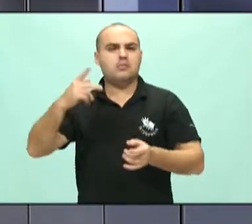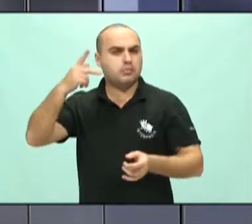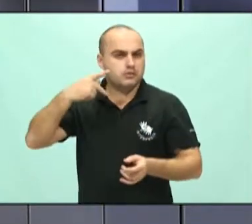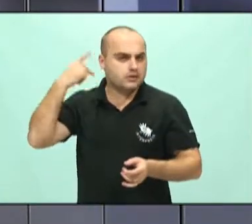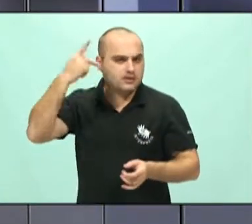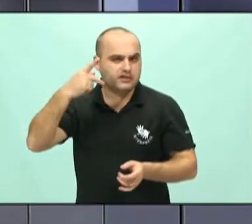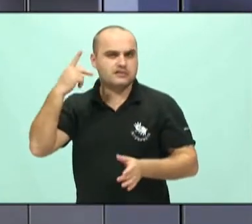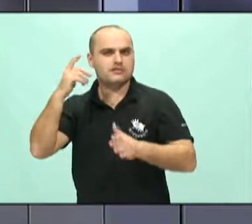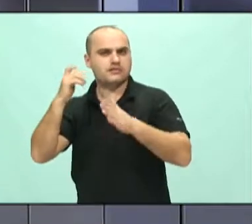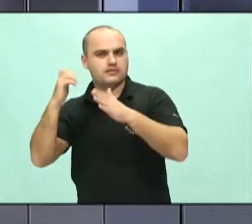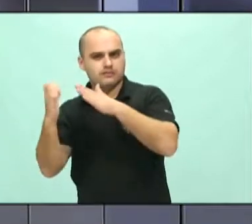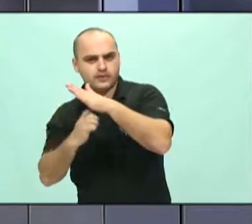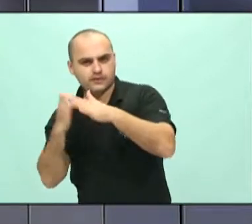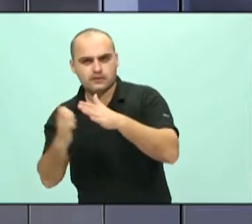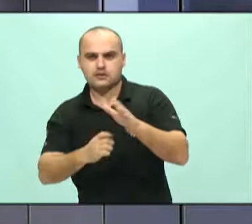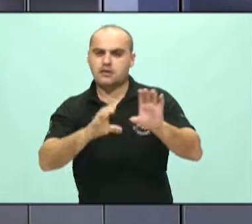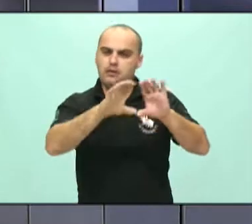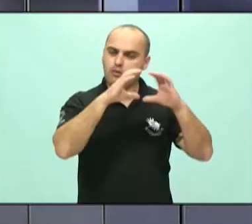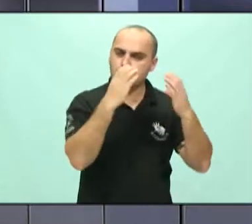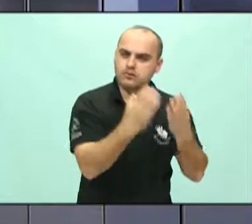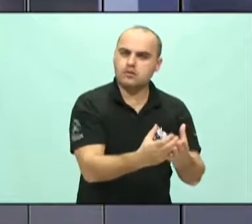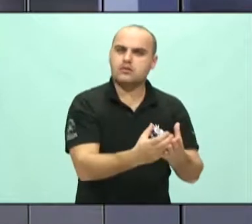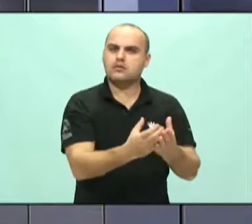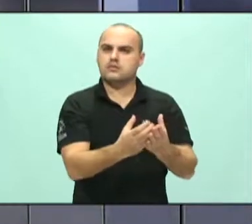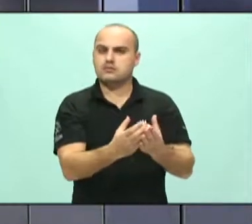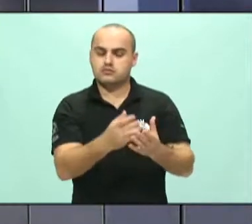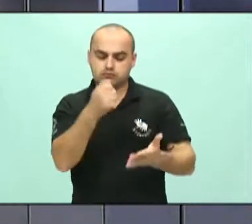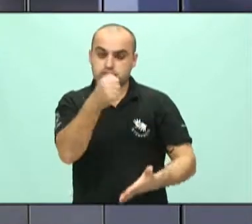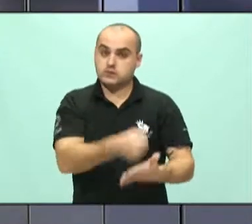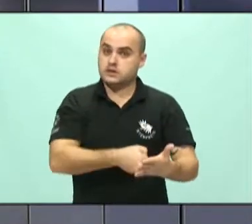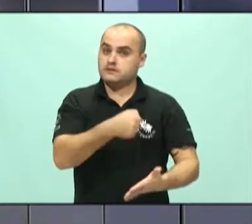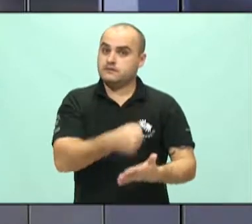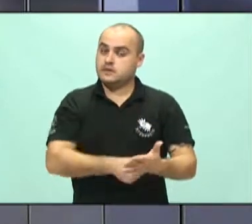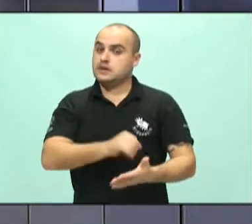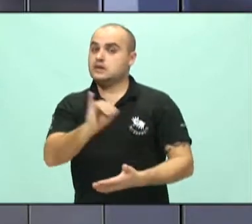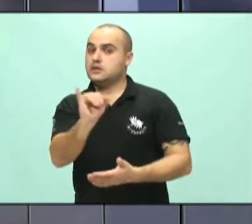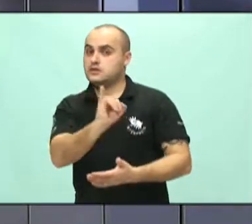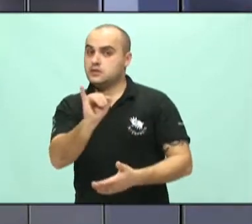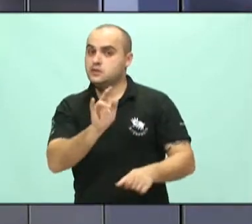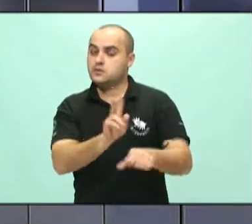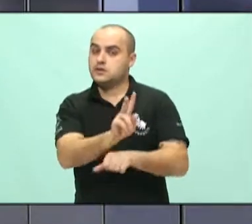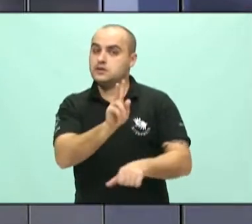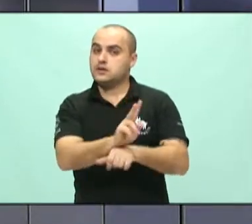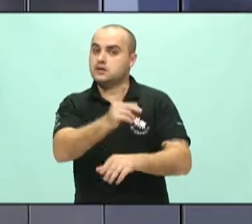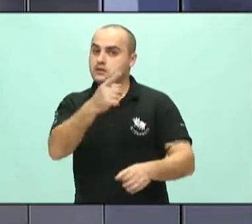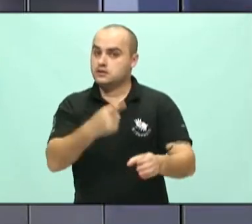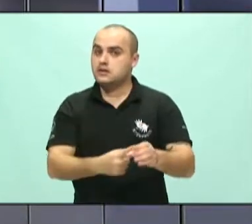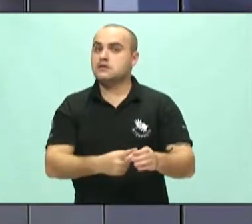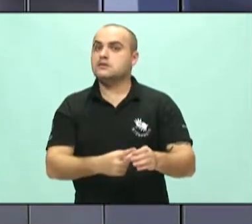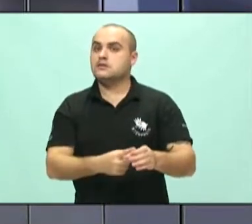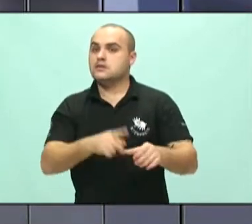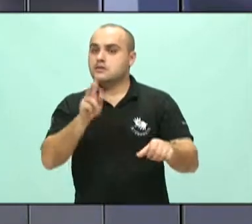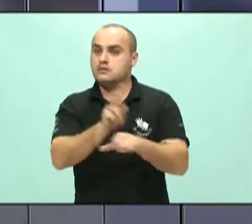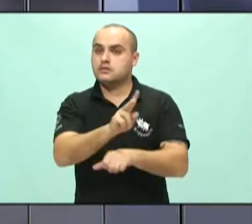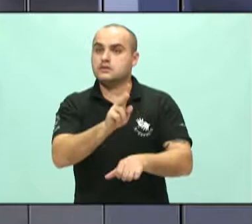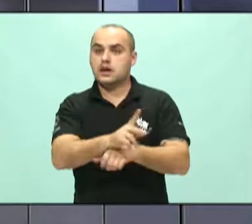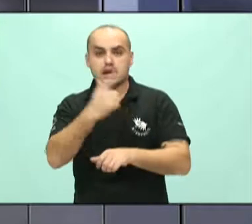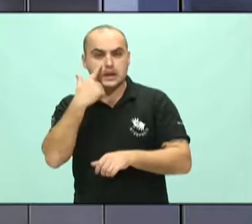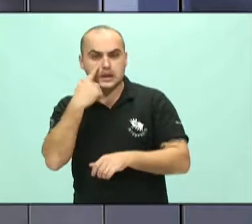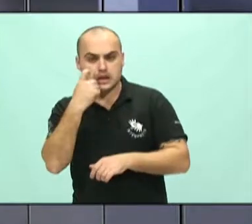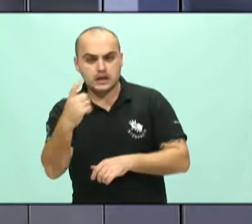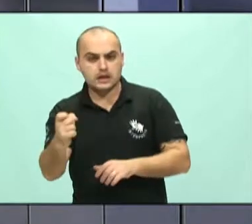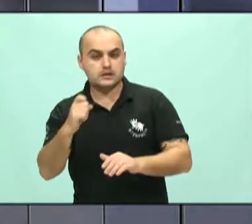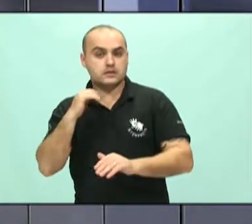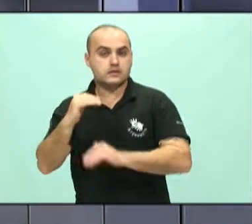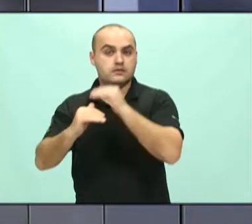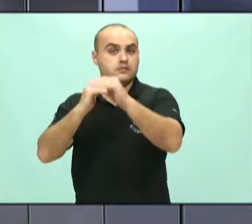políticas, empresariais, comunidade, para defender a nossa terra, cuidar da nossa cidade, cuidar dos nossos interesses de